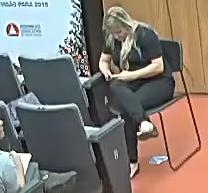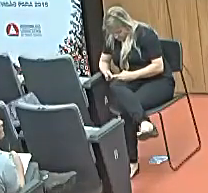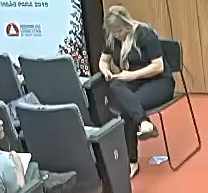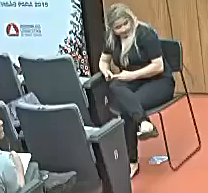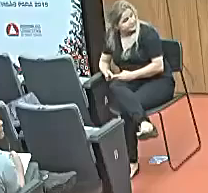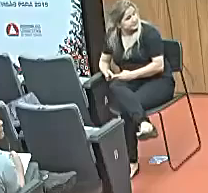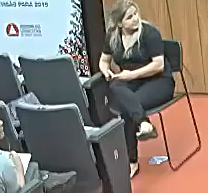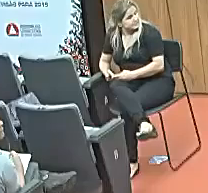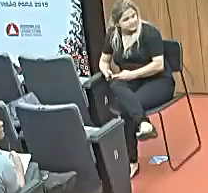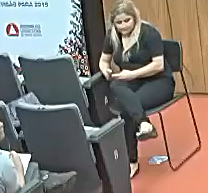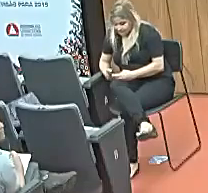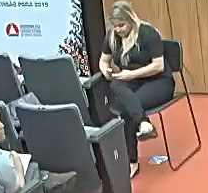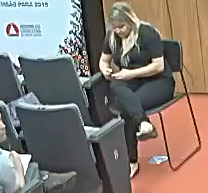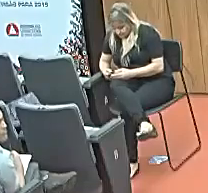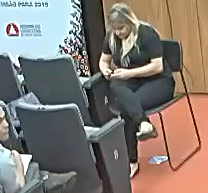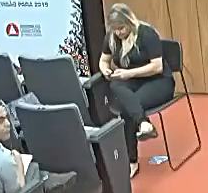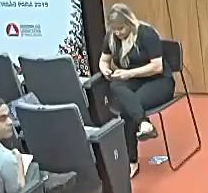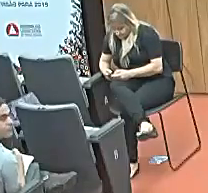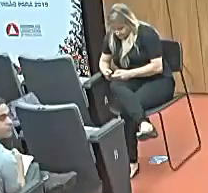relatores